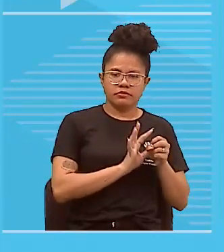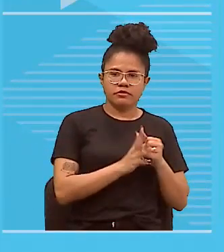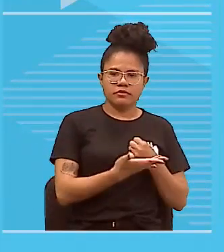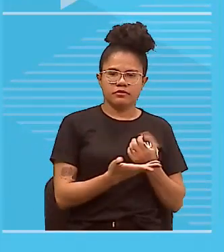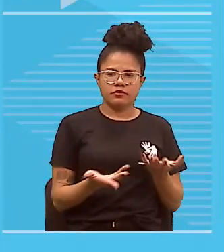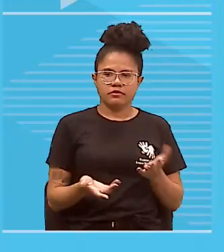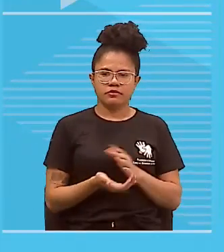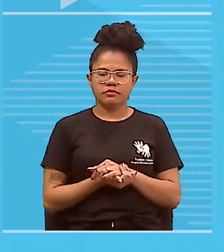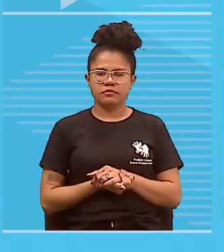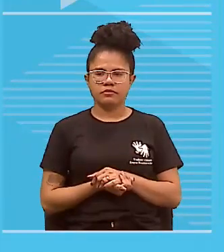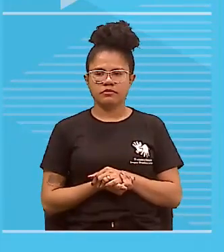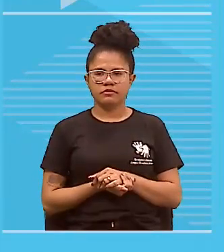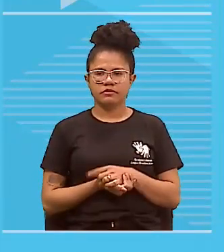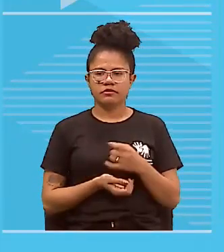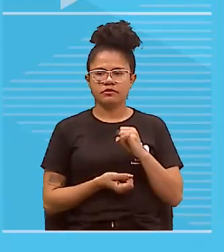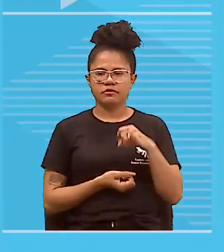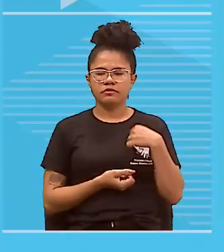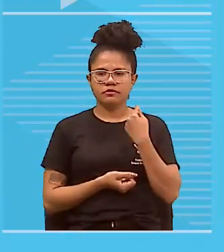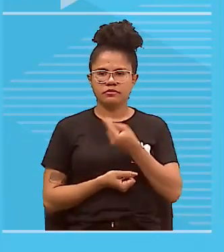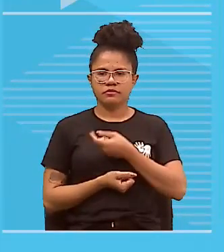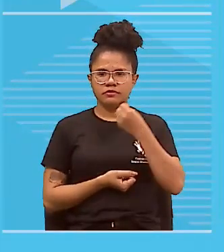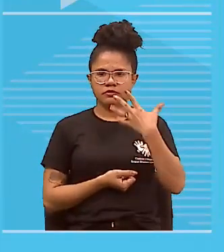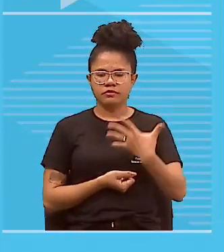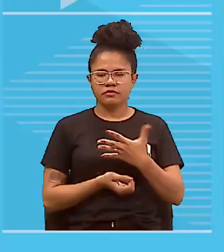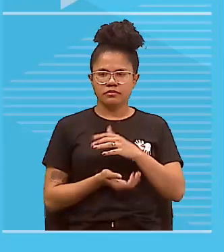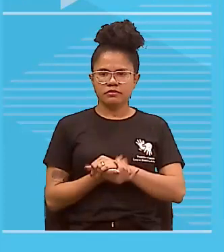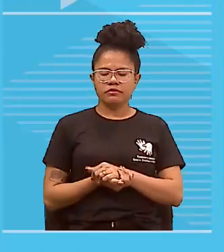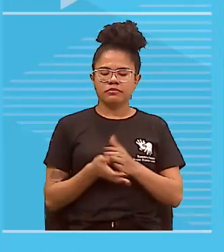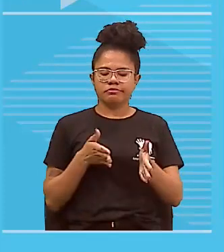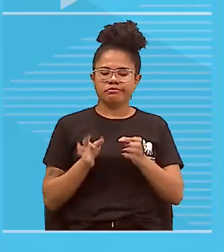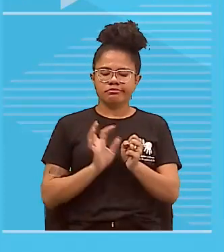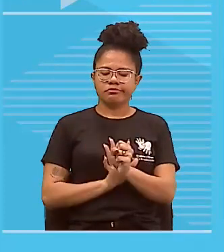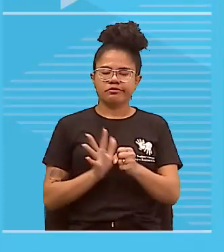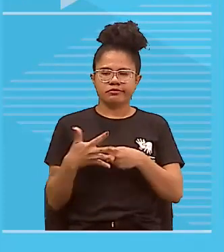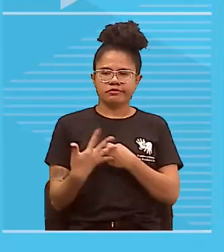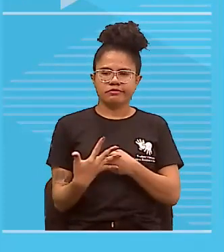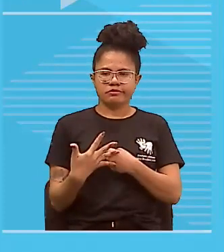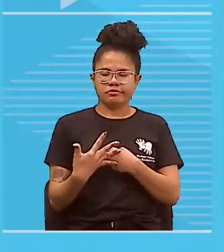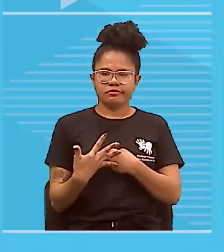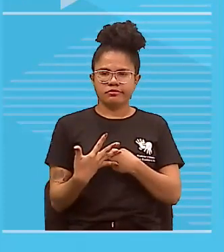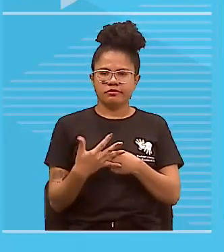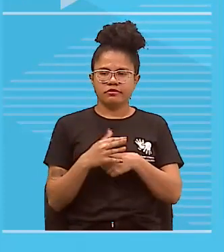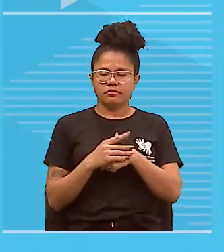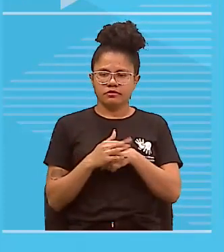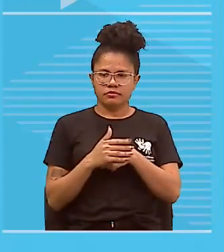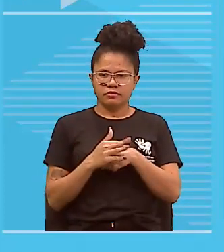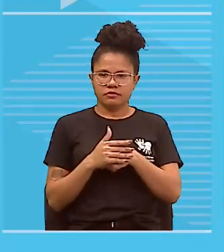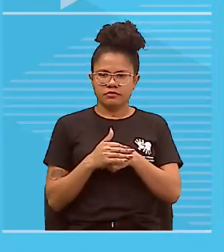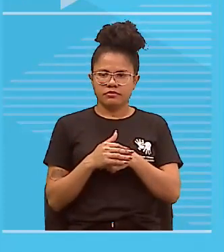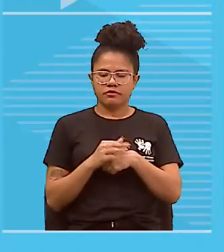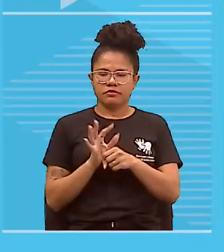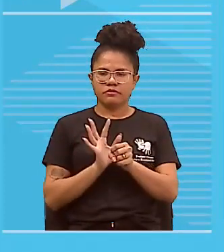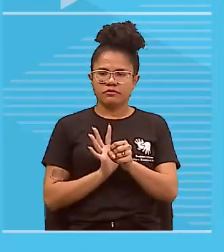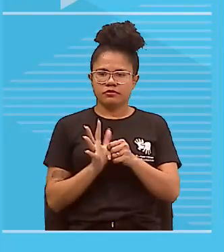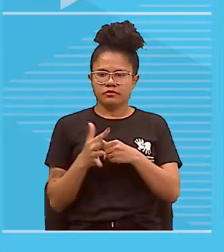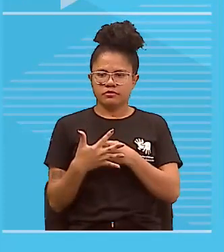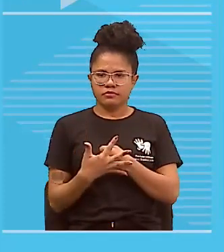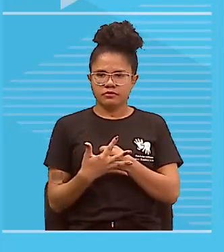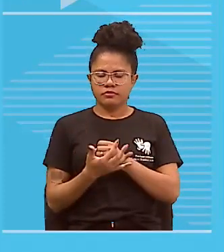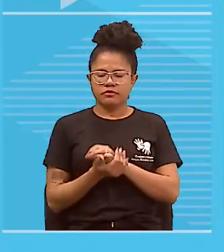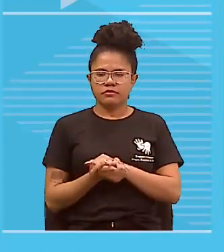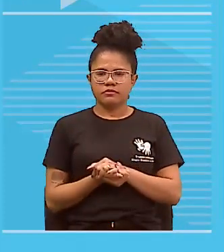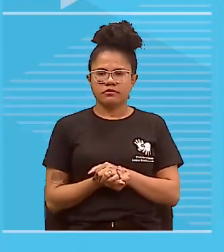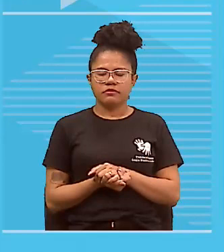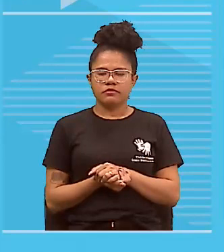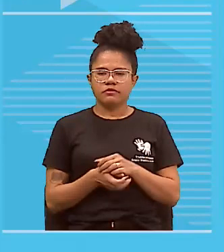fala que a Covid, né, essa pandemia da Covid-19, que é a doença do coronavírus, né, que é quem causa